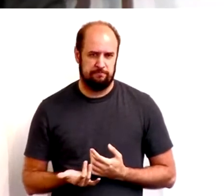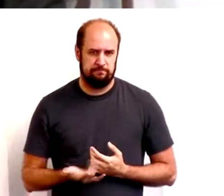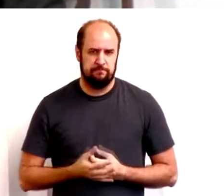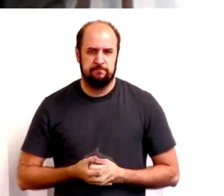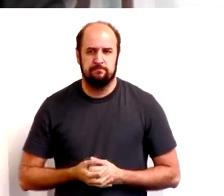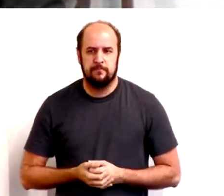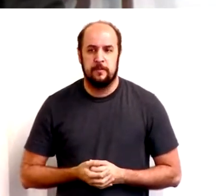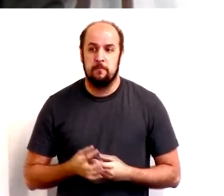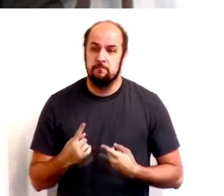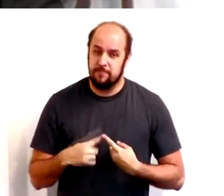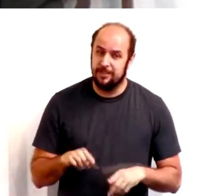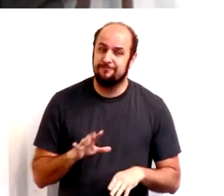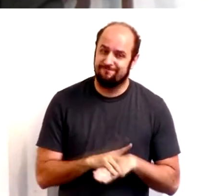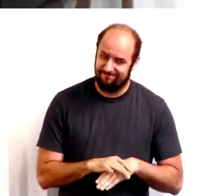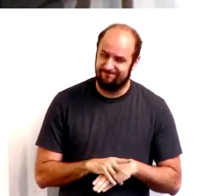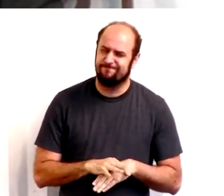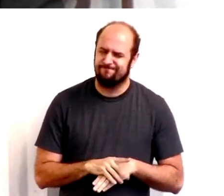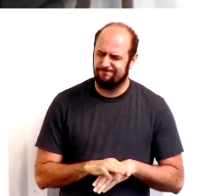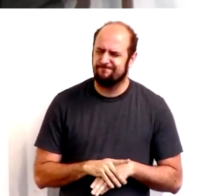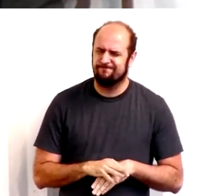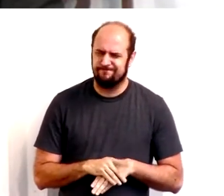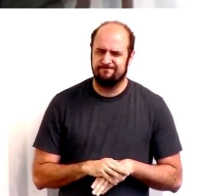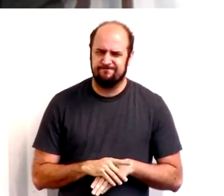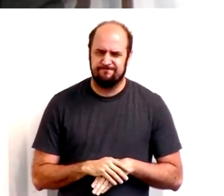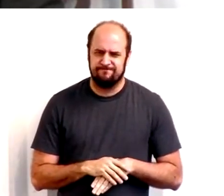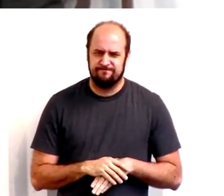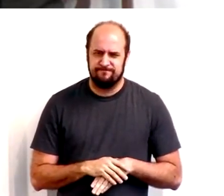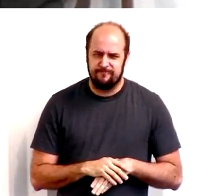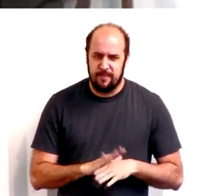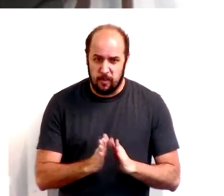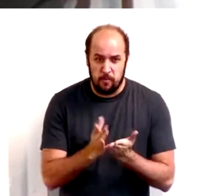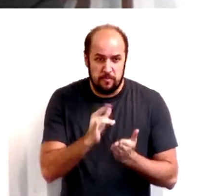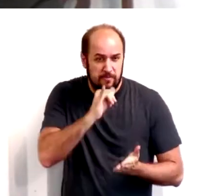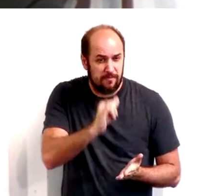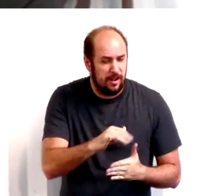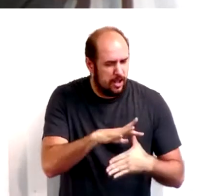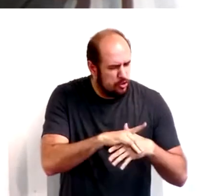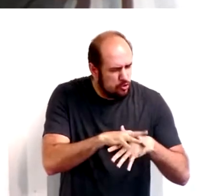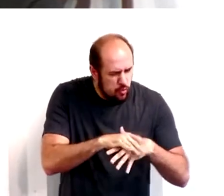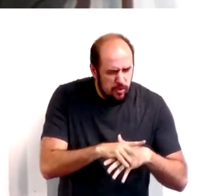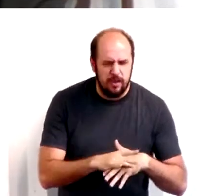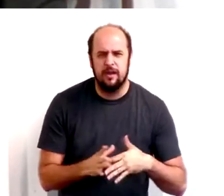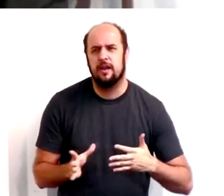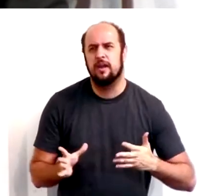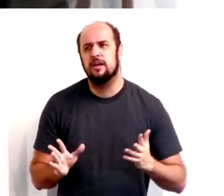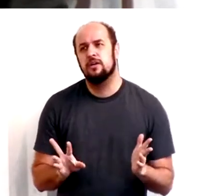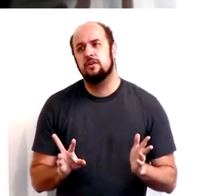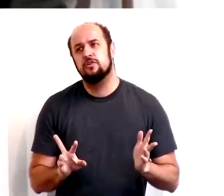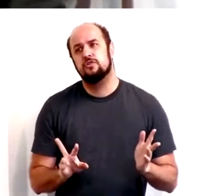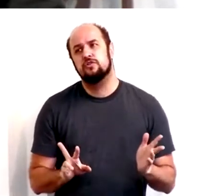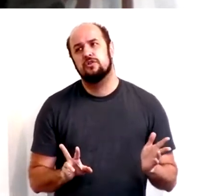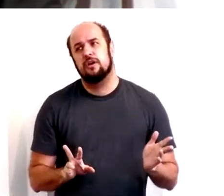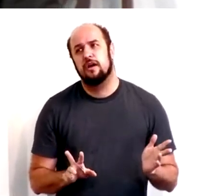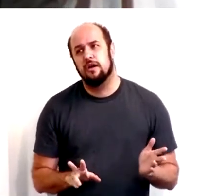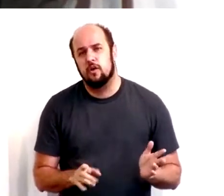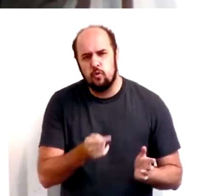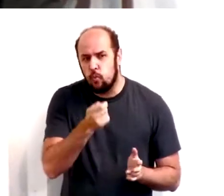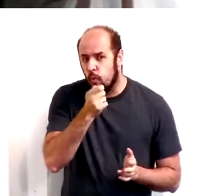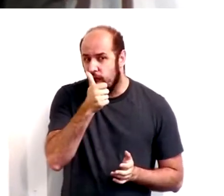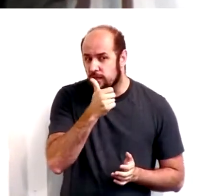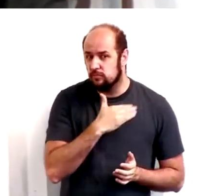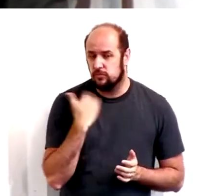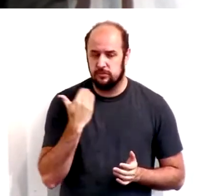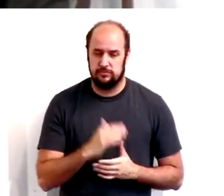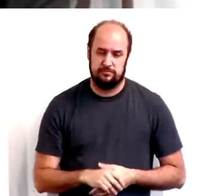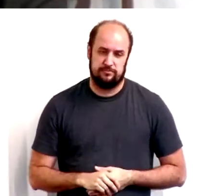Epafrodito, mas ele ficou doente. E o texto diz que ele ficou doente, inclusive à beira da